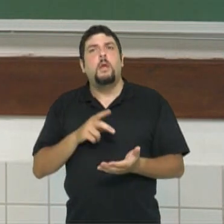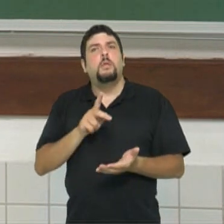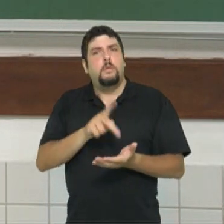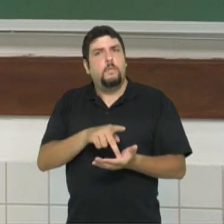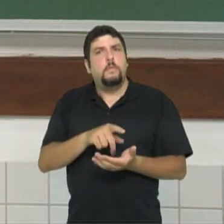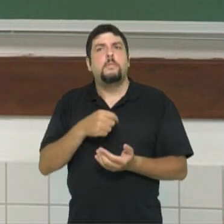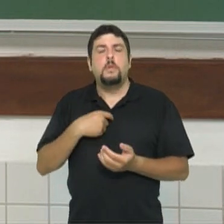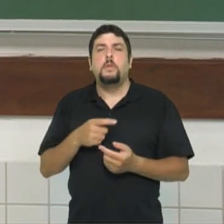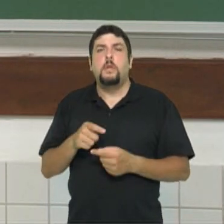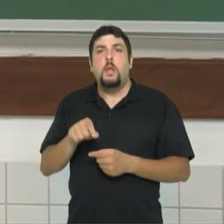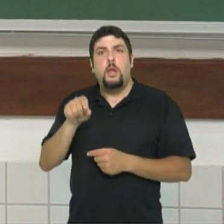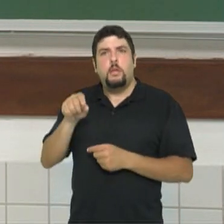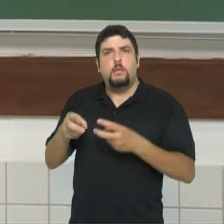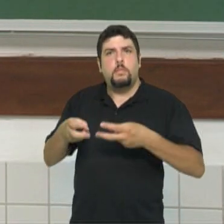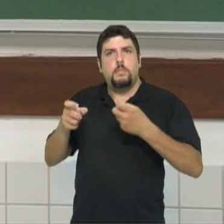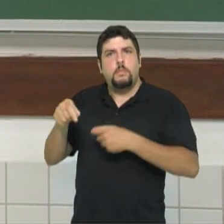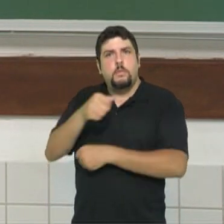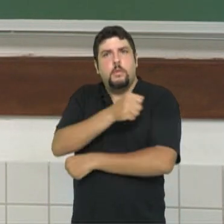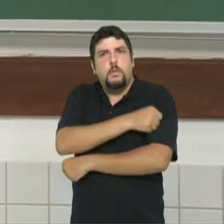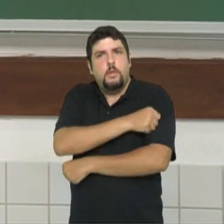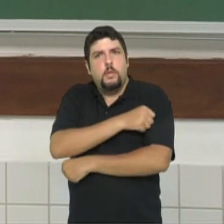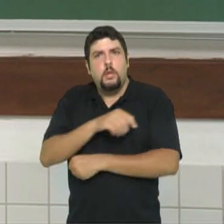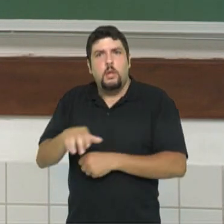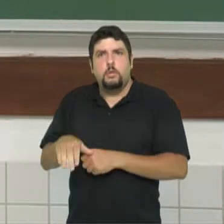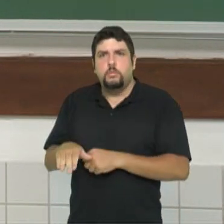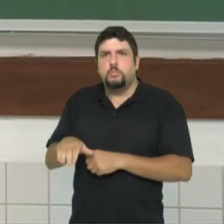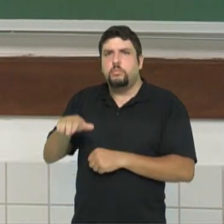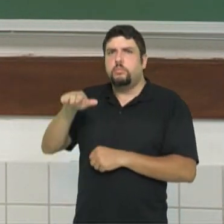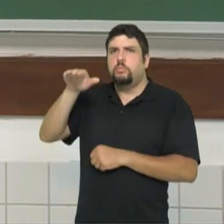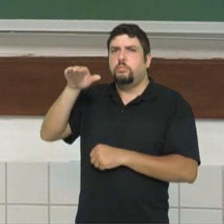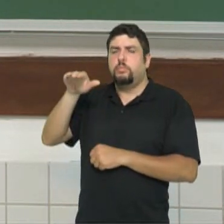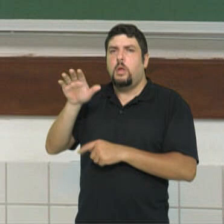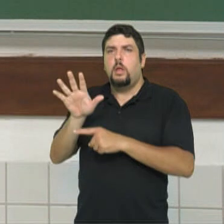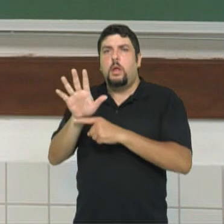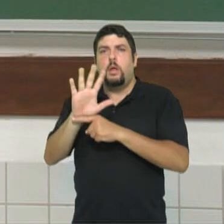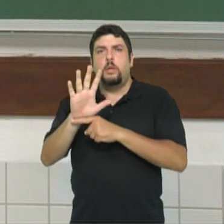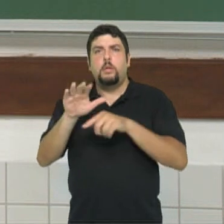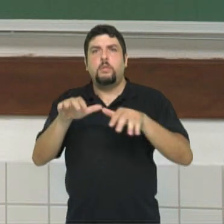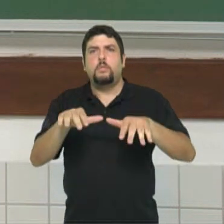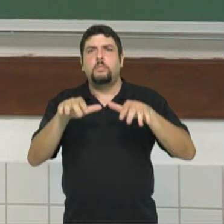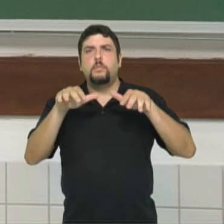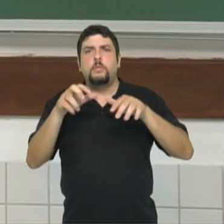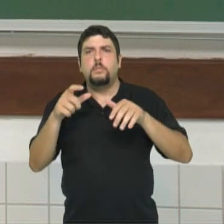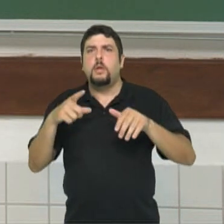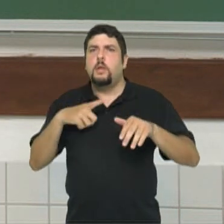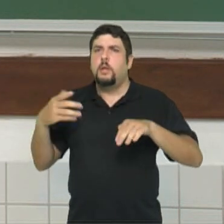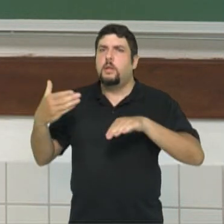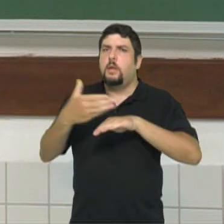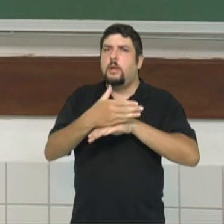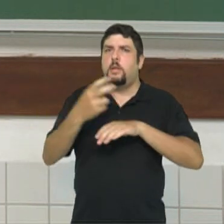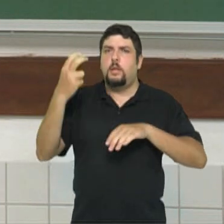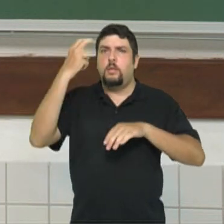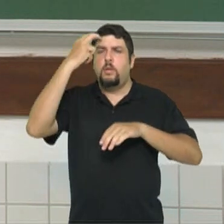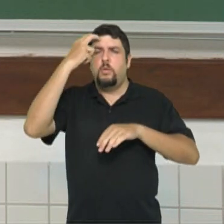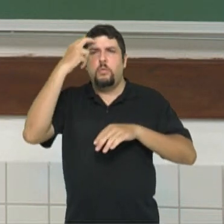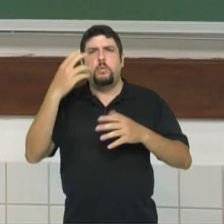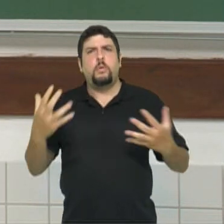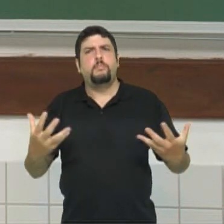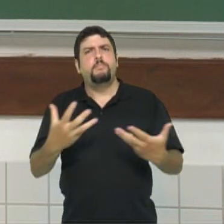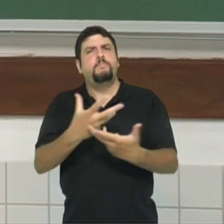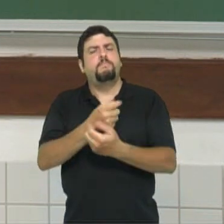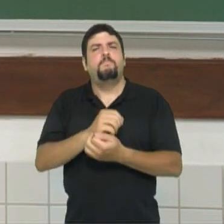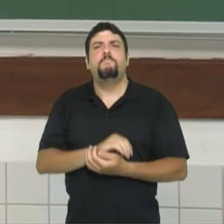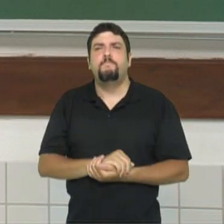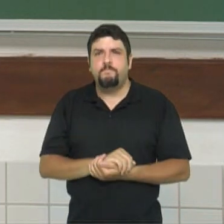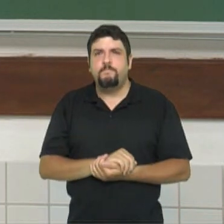como faz diferença quando essas crianças vão ao cinema, têm acesso a essa cultura tão linda, tão rica que nós temos aqui,